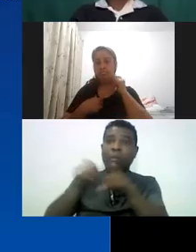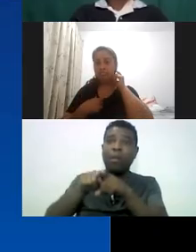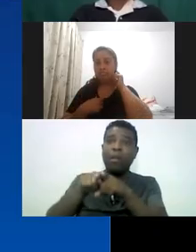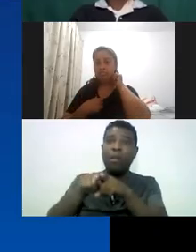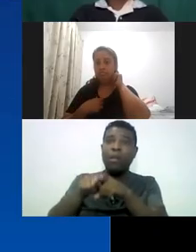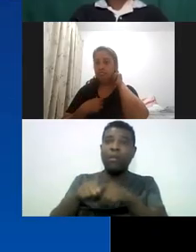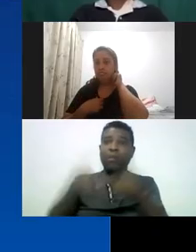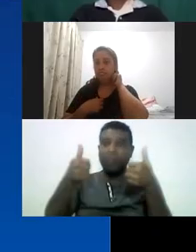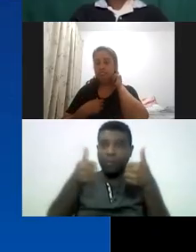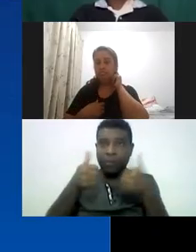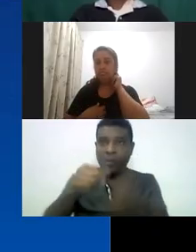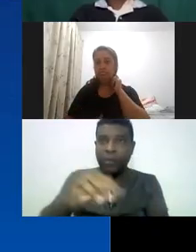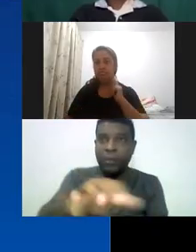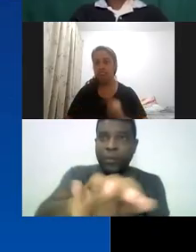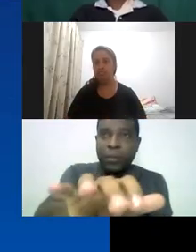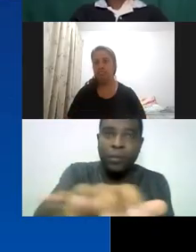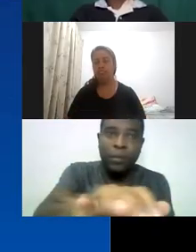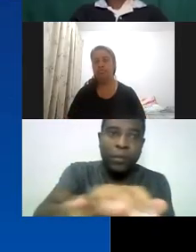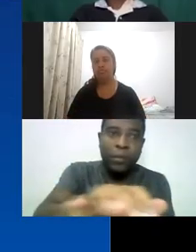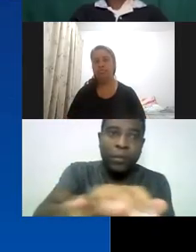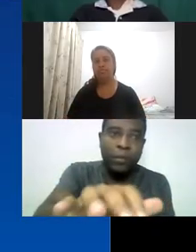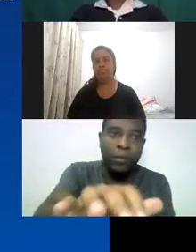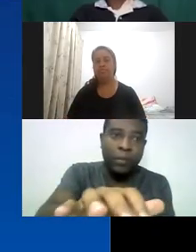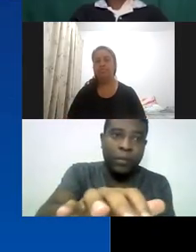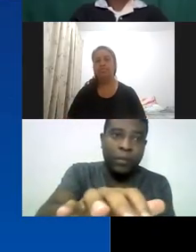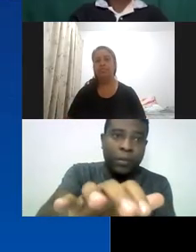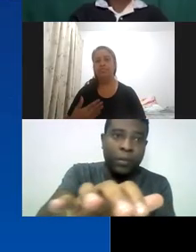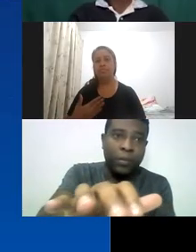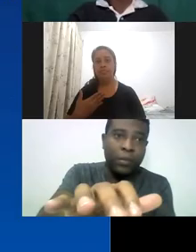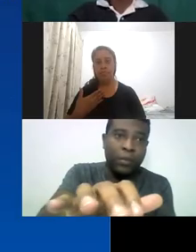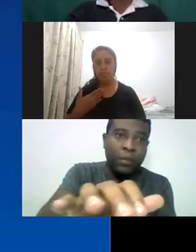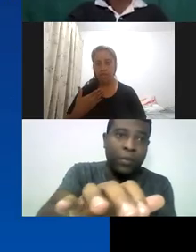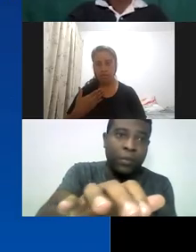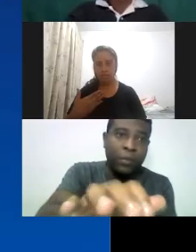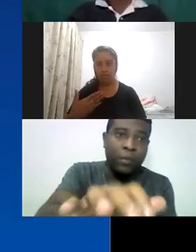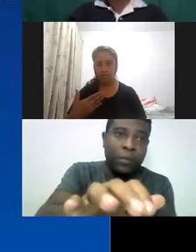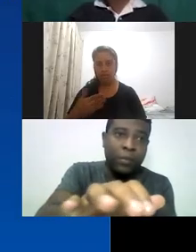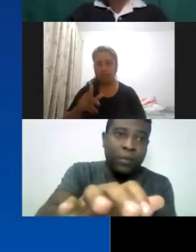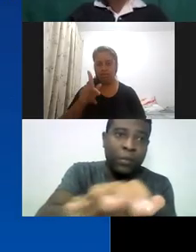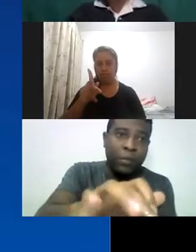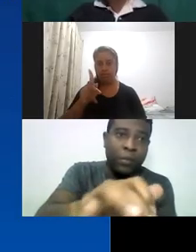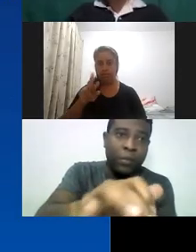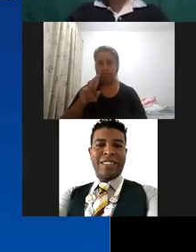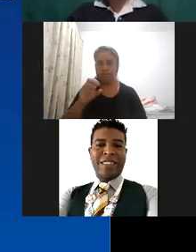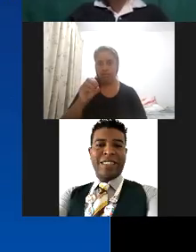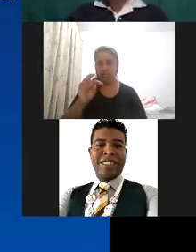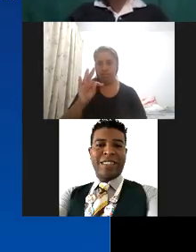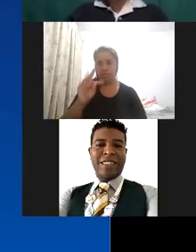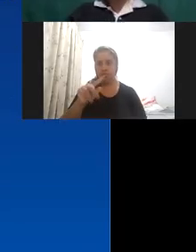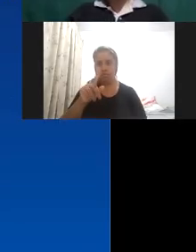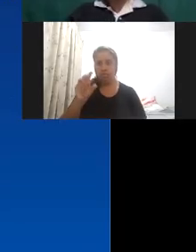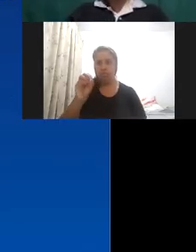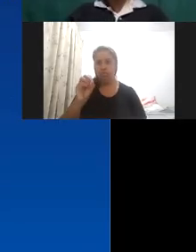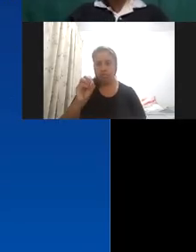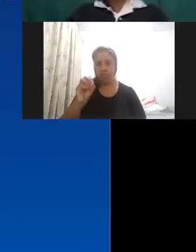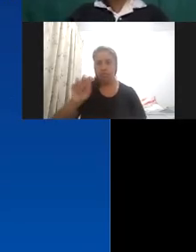tenho a protusão da coluna cervical, que é isso aqui, ó. É a postura muito comum da gente ver nas pessoas no computador. Então,